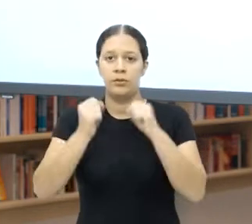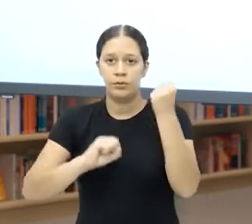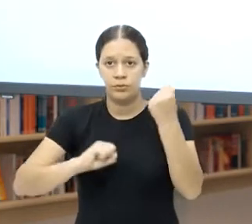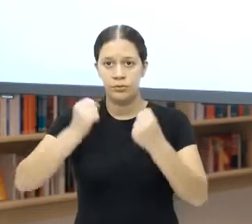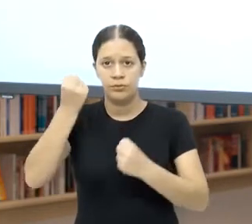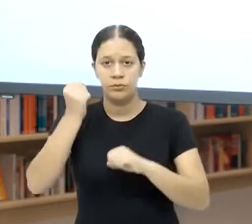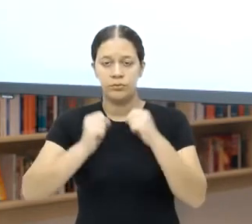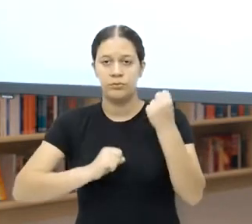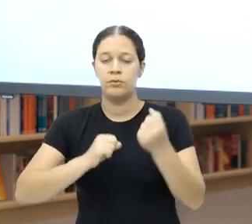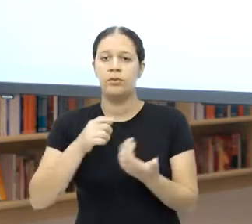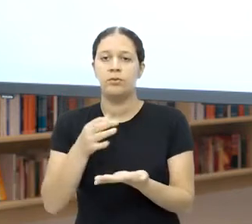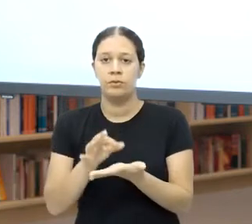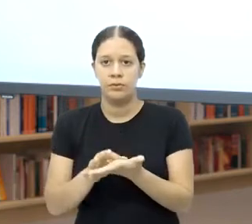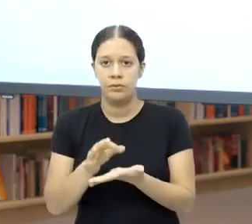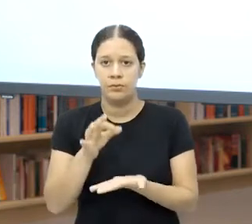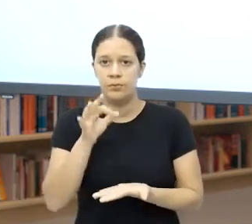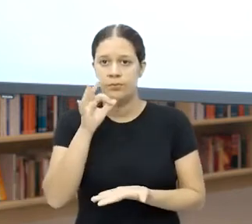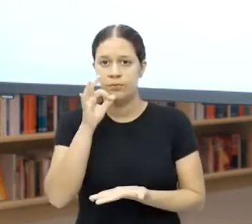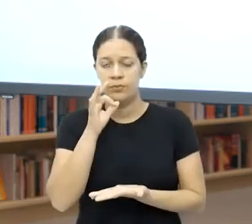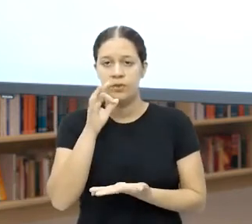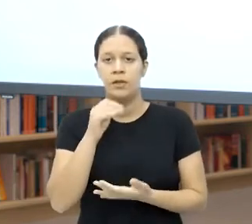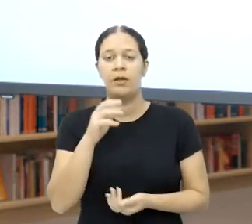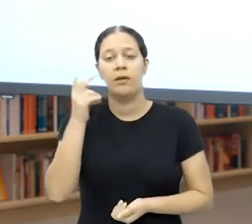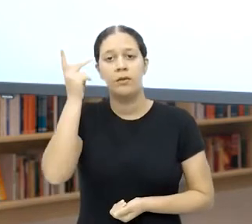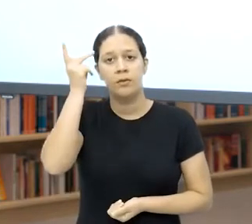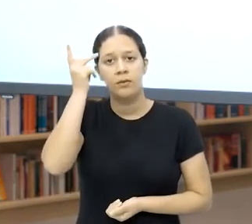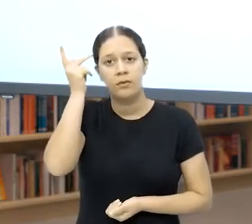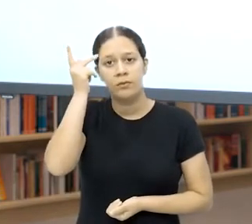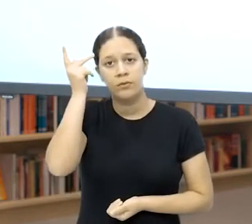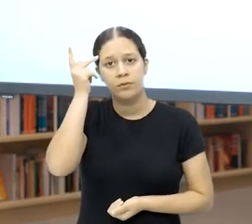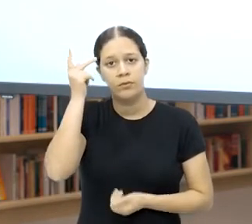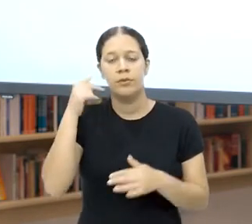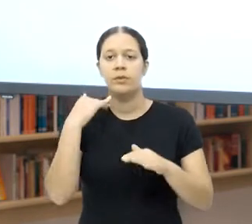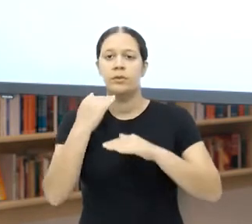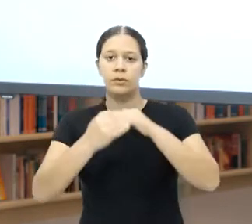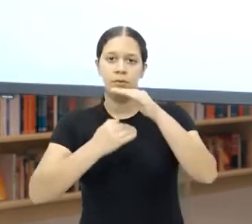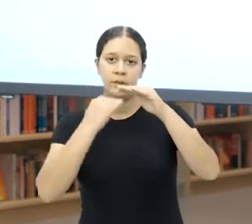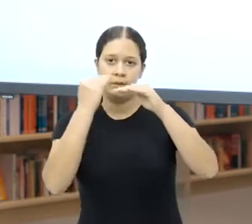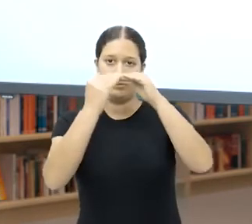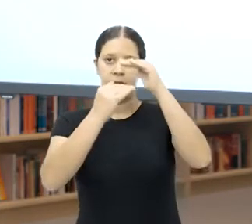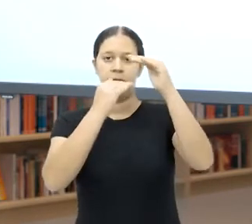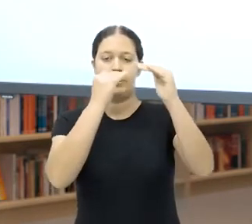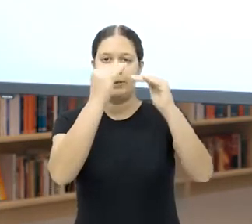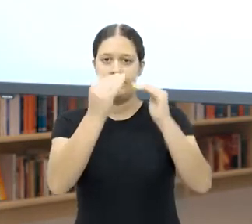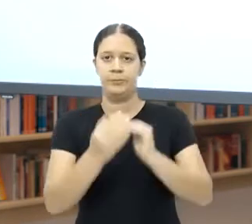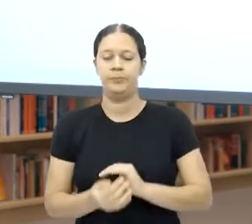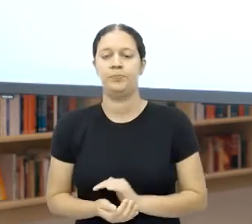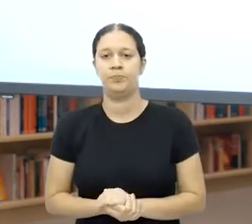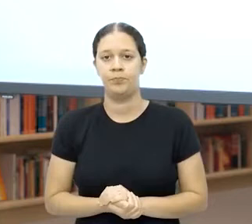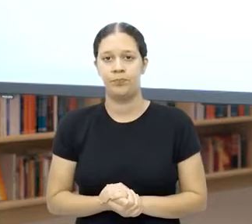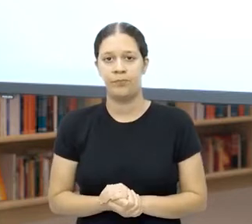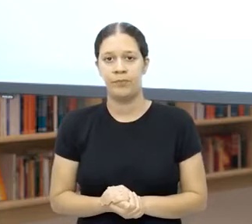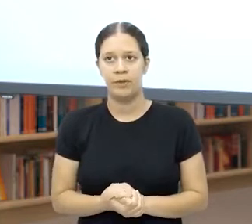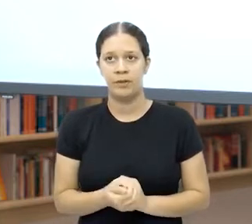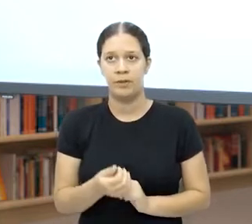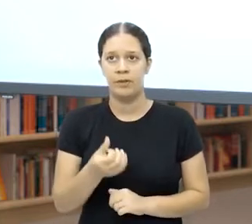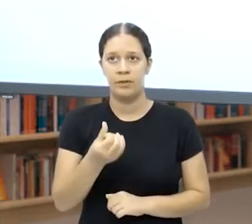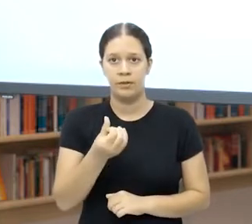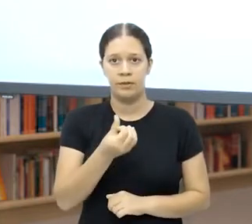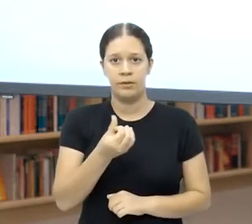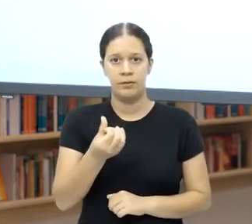industrialização para o café. E a partir daí, São Paulo começa a se desenvolver industrialmente. Beleza? Questão